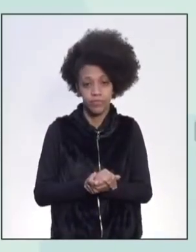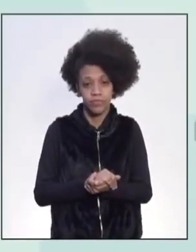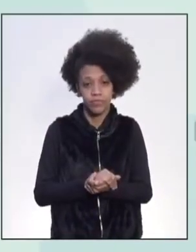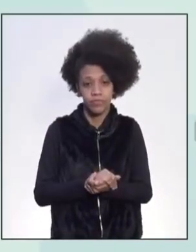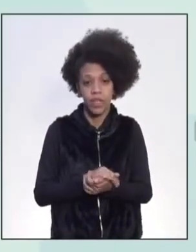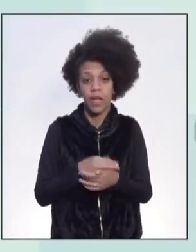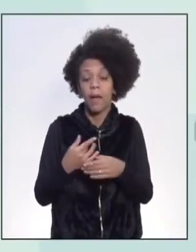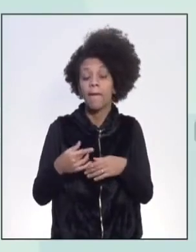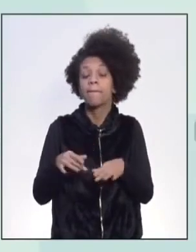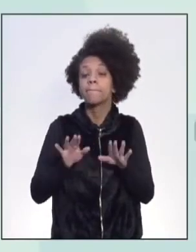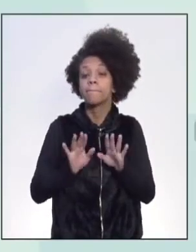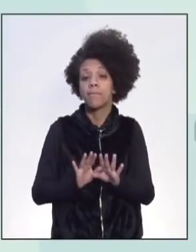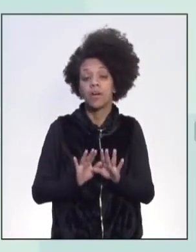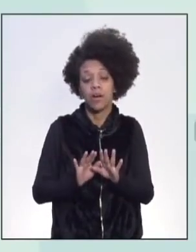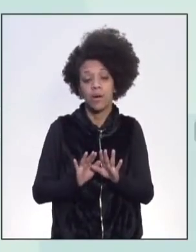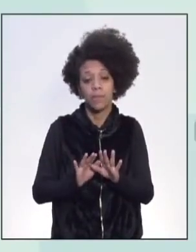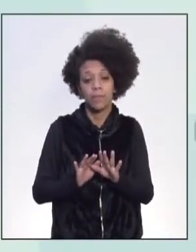para